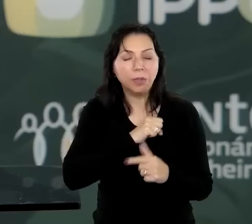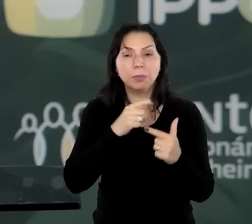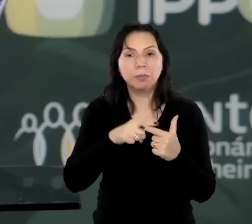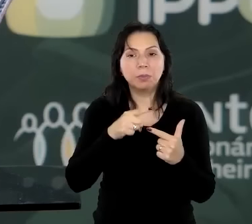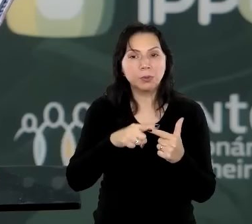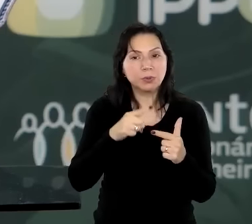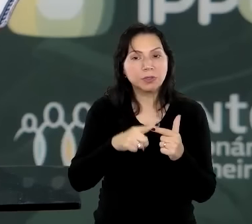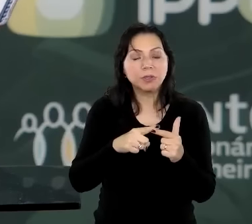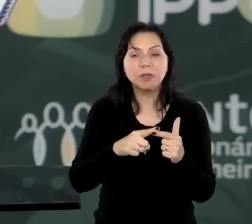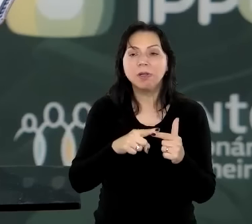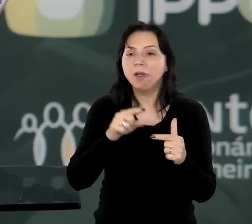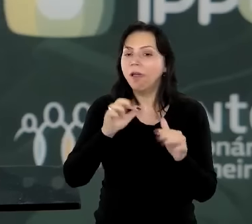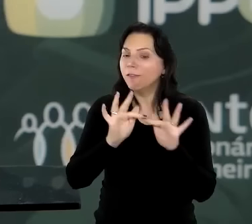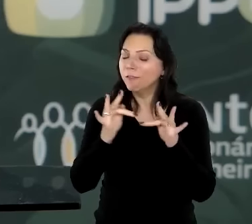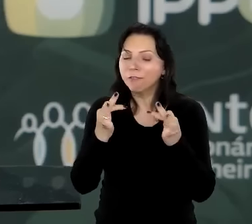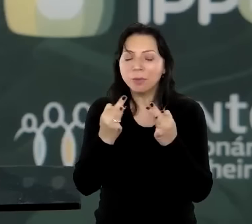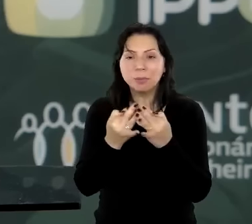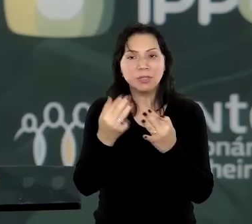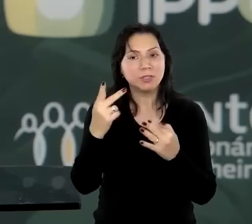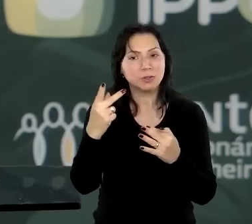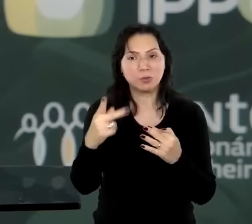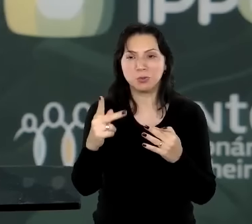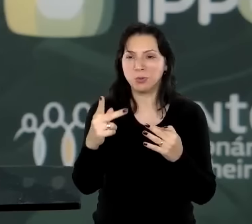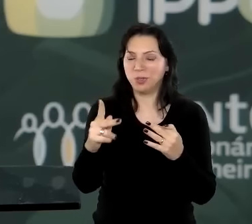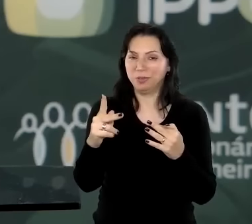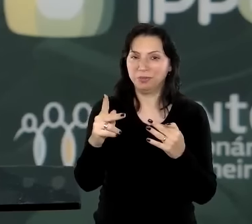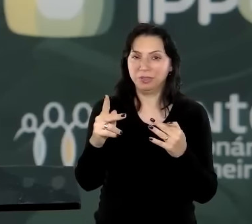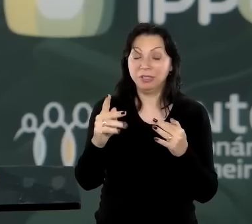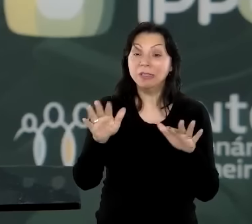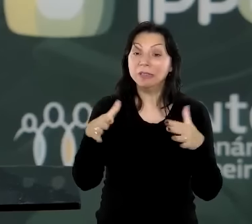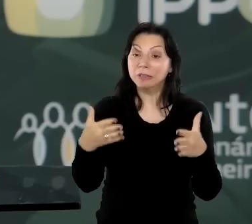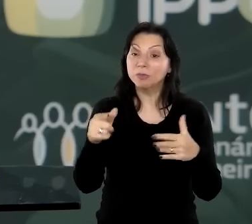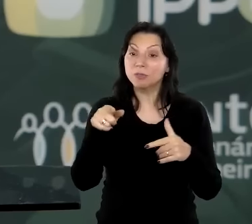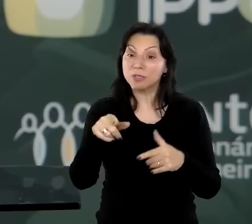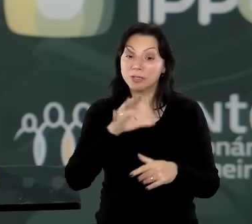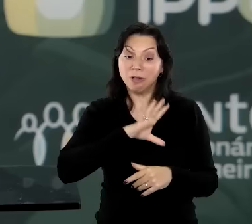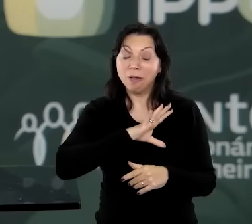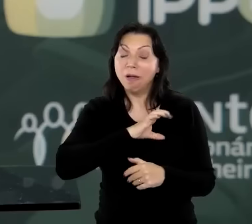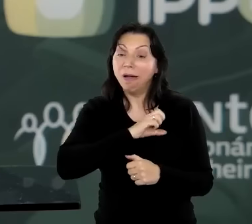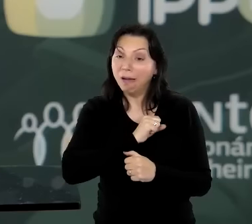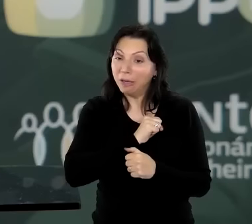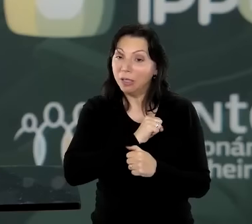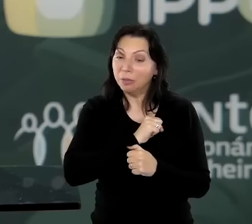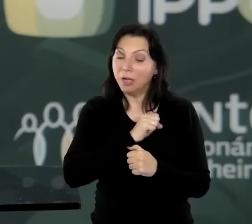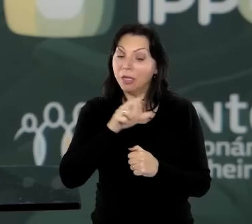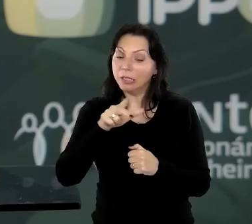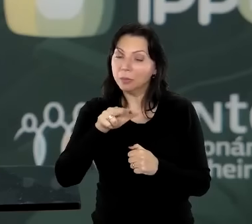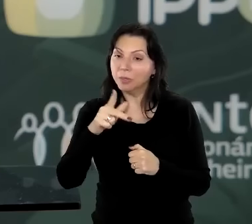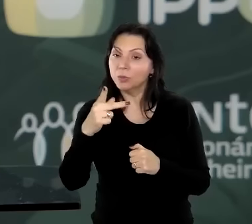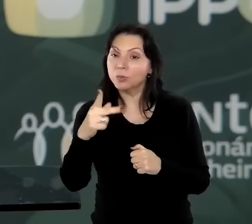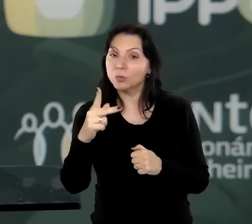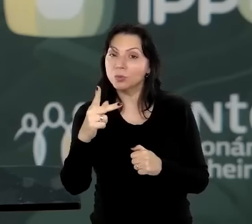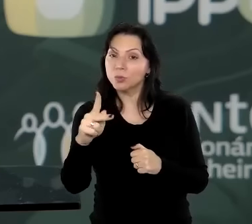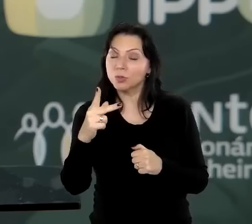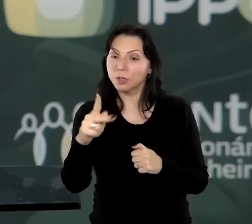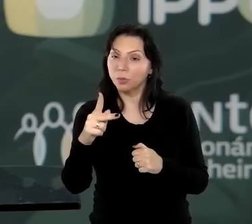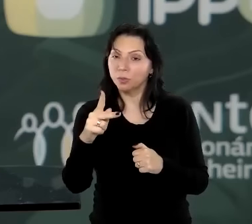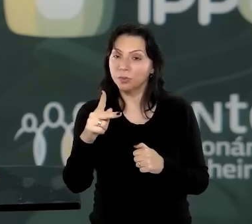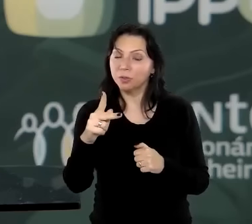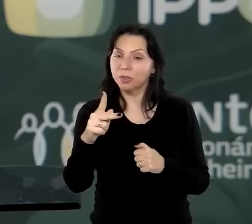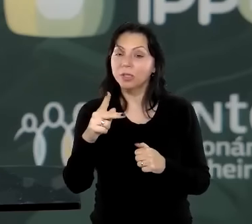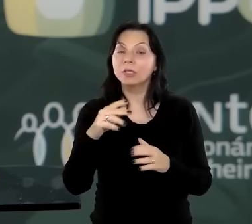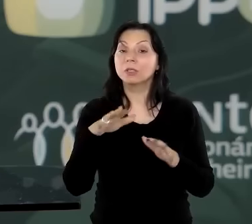Você deve amar o seu irmão com a mesma intensidade, com a mesma natureza com que você ama um irmão de